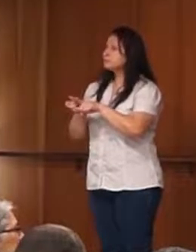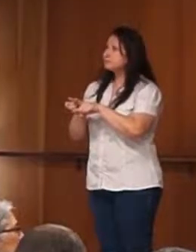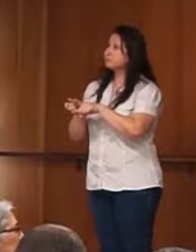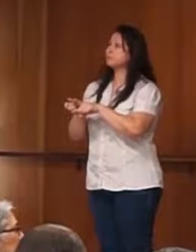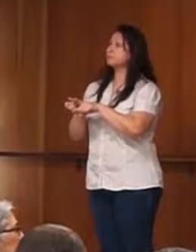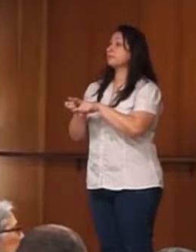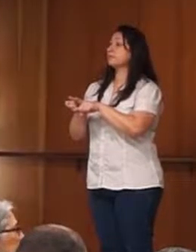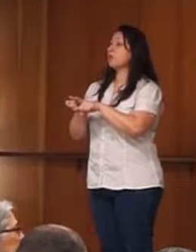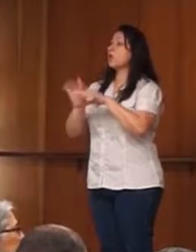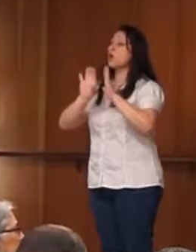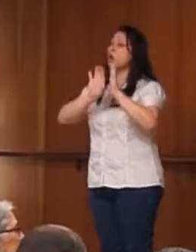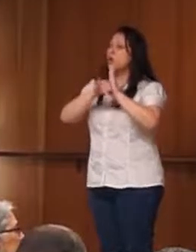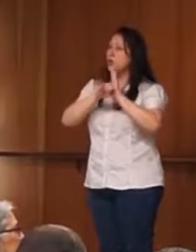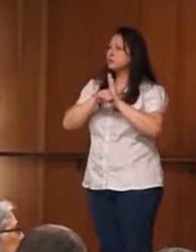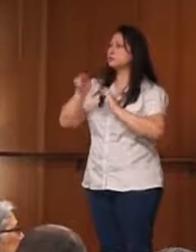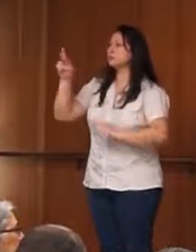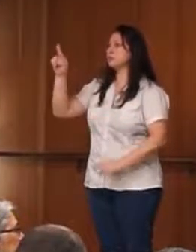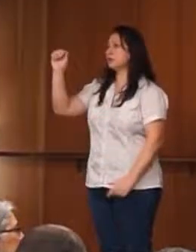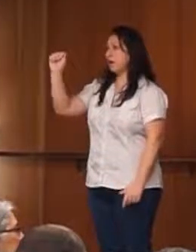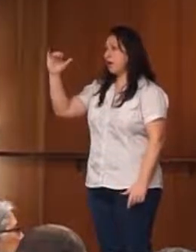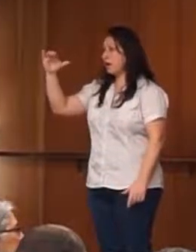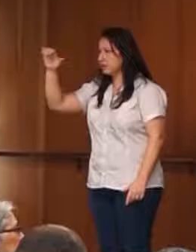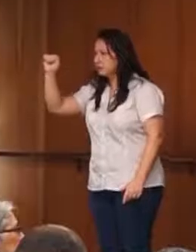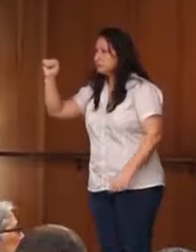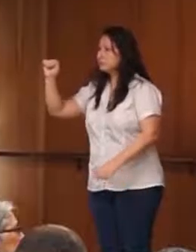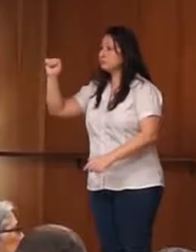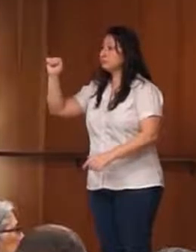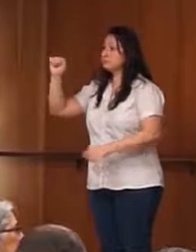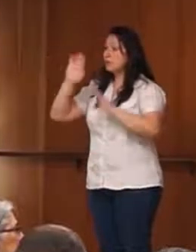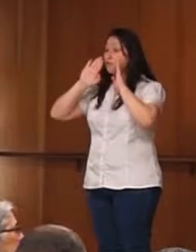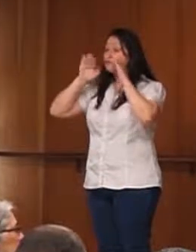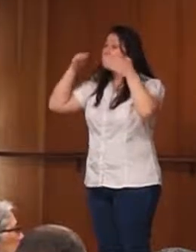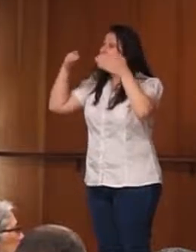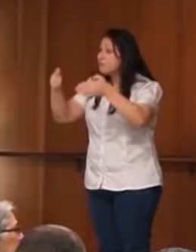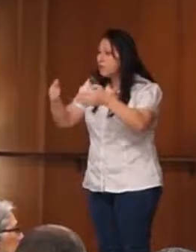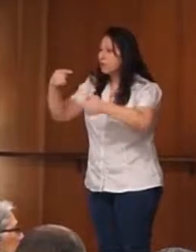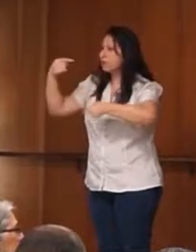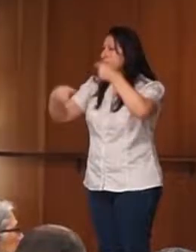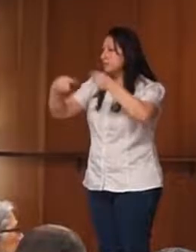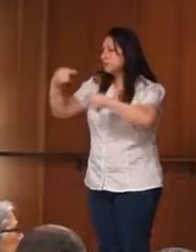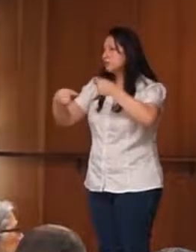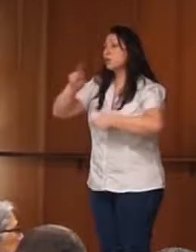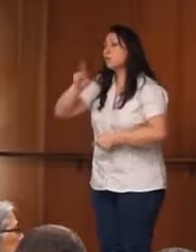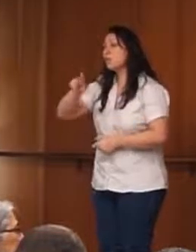conceito de raça que orienta essa política, ele não é baseado no